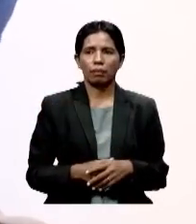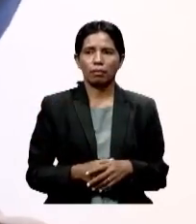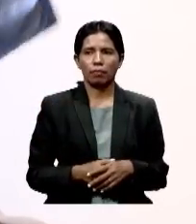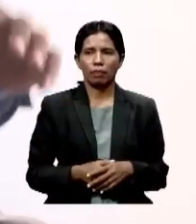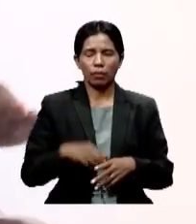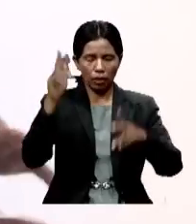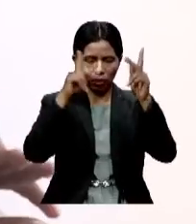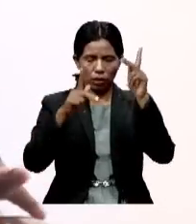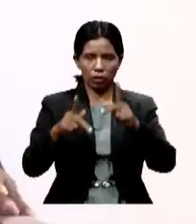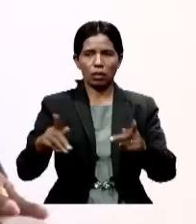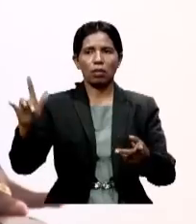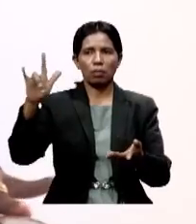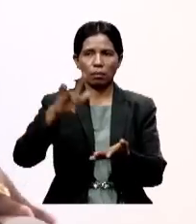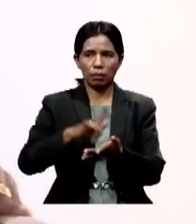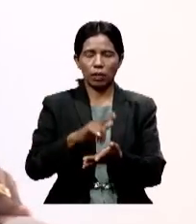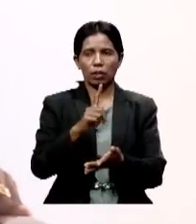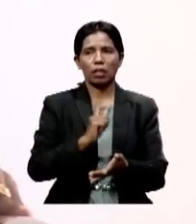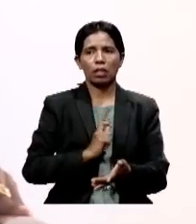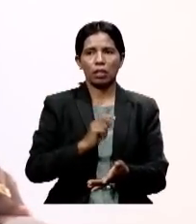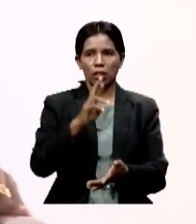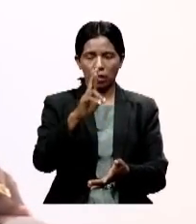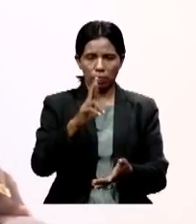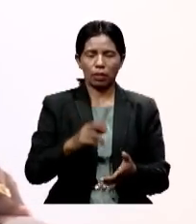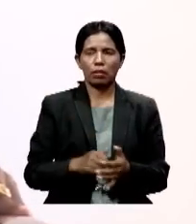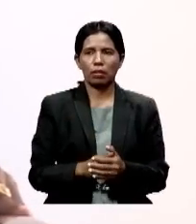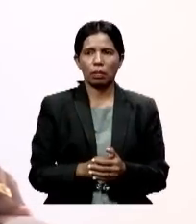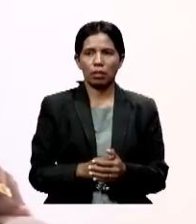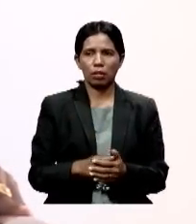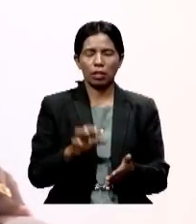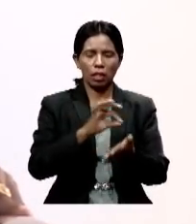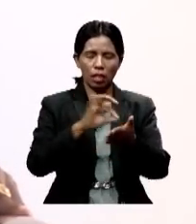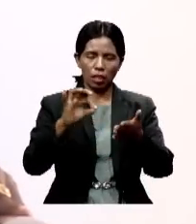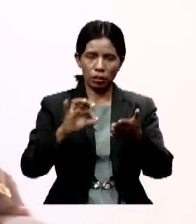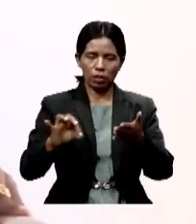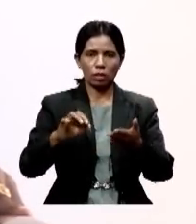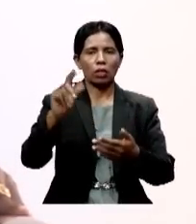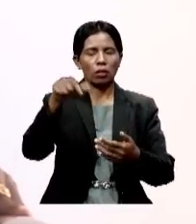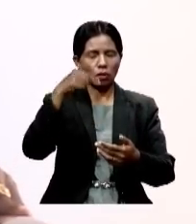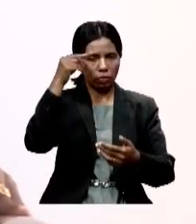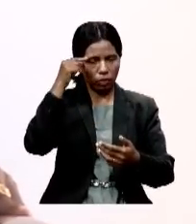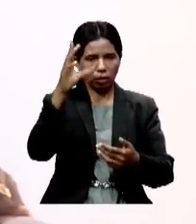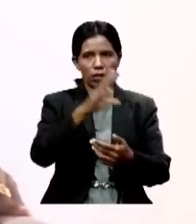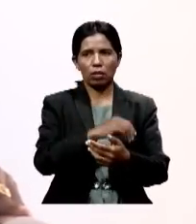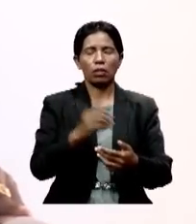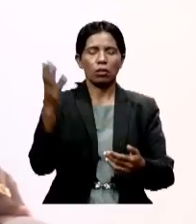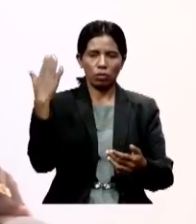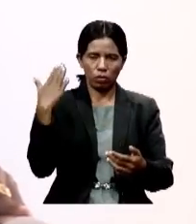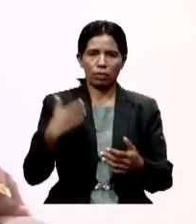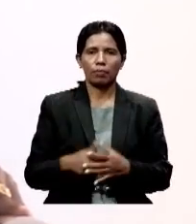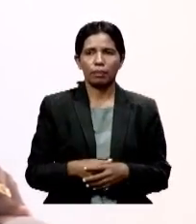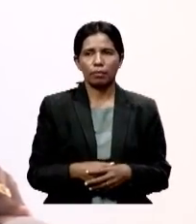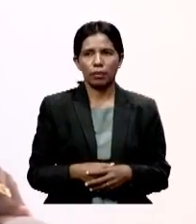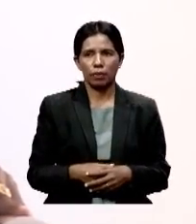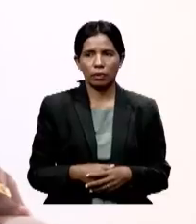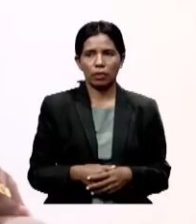caso concreto Porto Baia Tibar. Le contrato assina iha governo anterior.